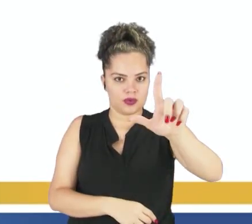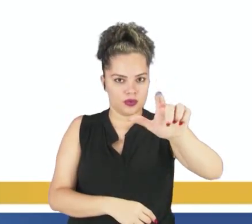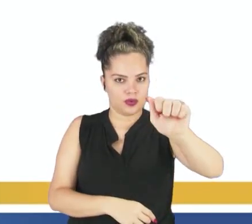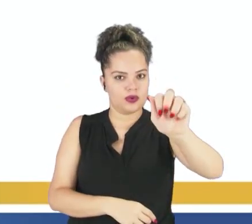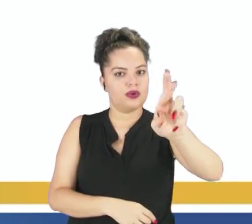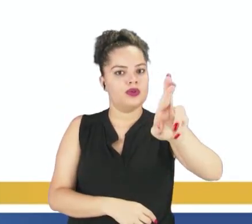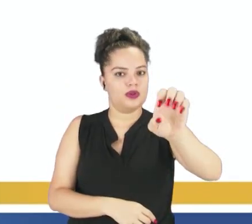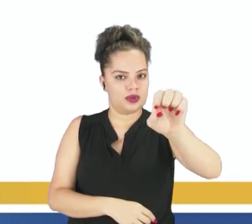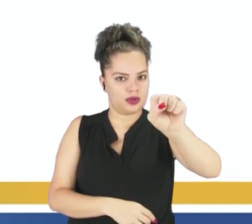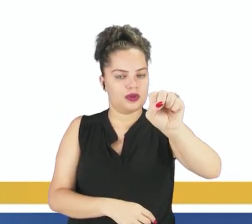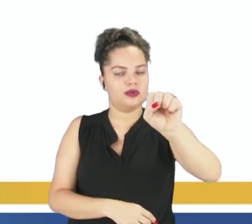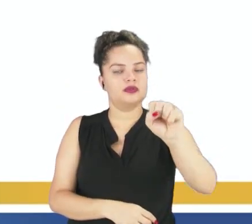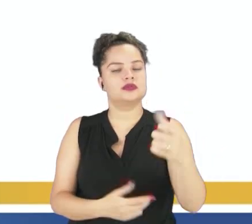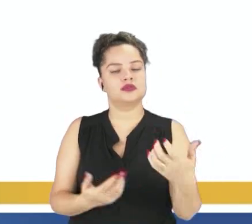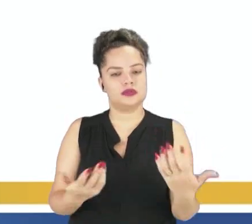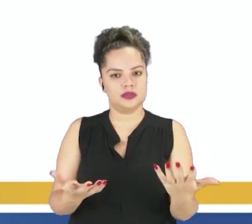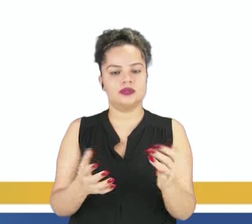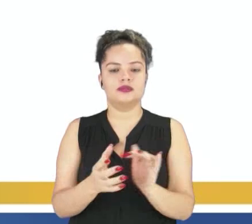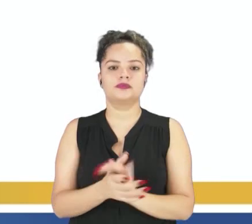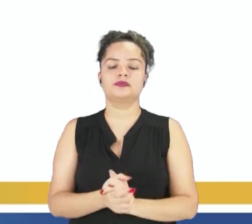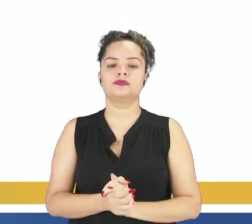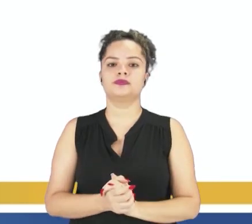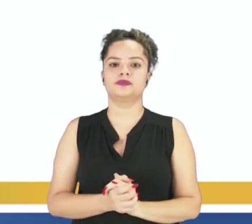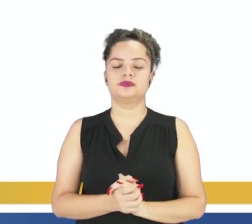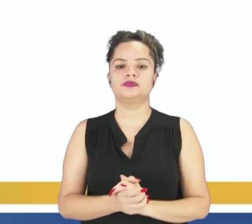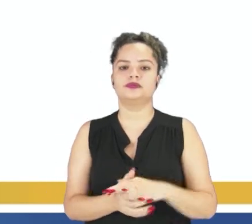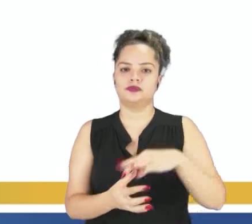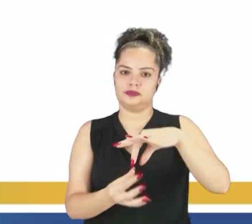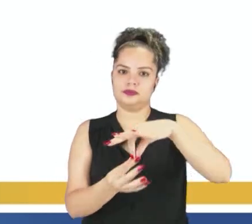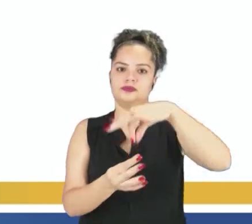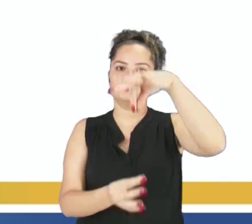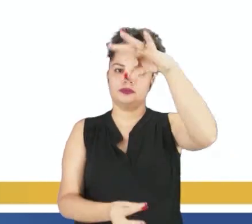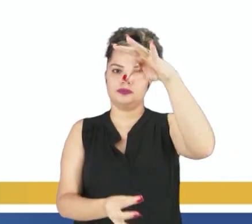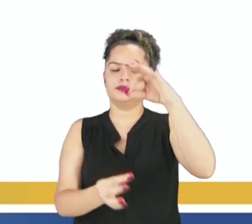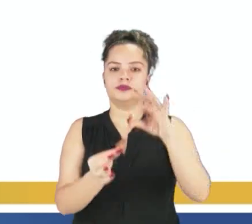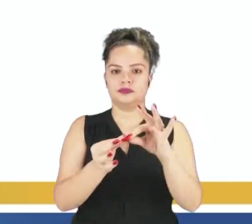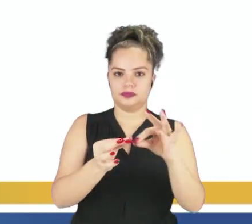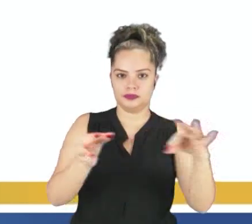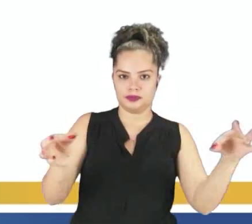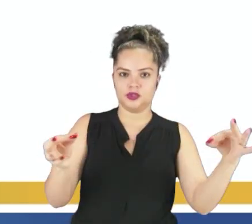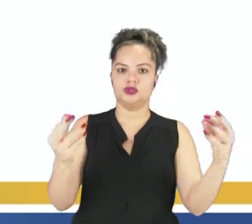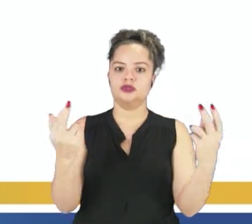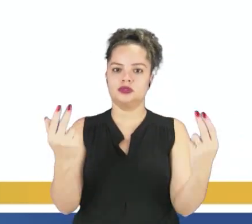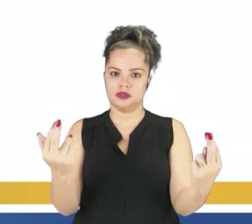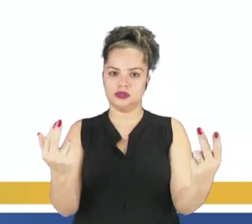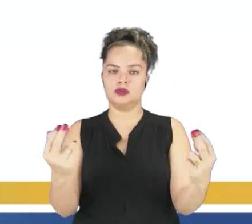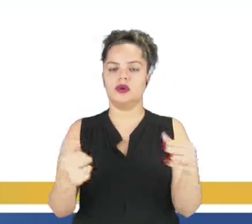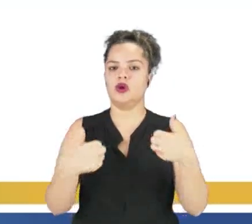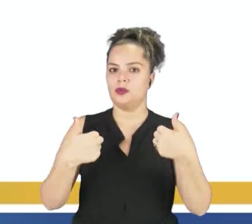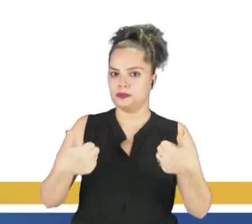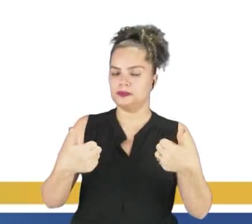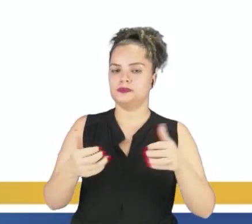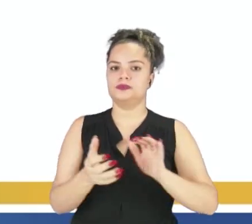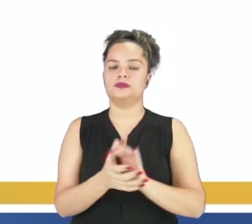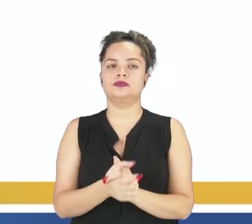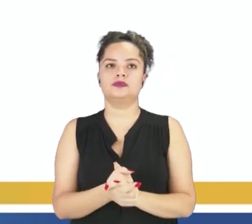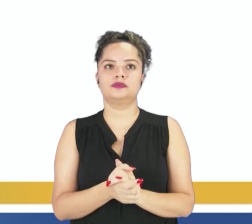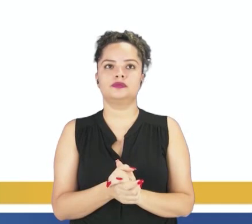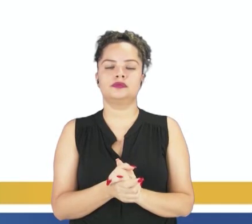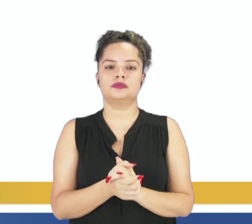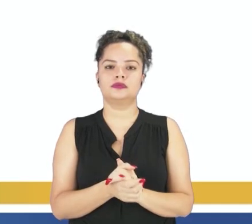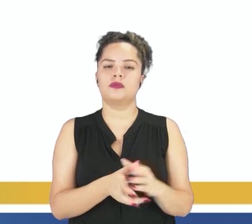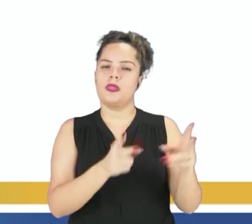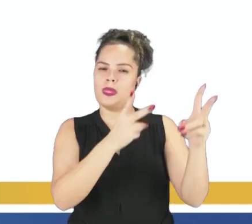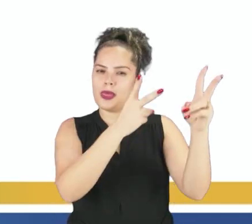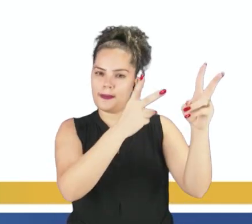regulares, ou seja, né, temos algumas medidas iguais, certo? Muito bem. Aqui, observem